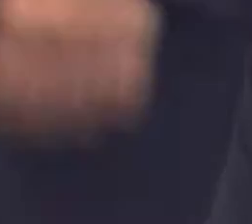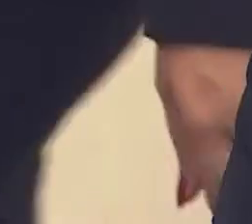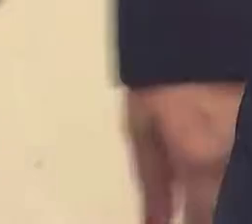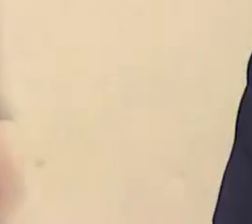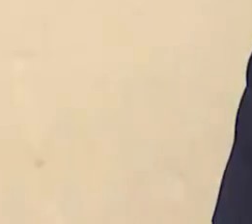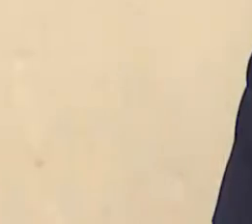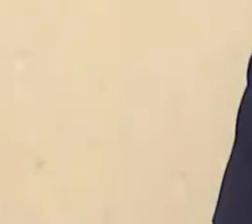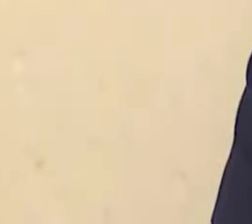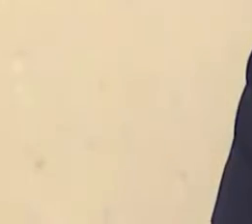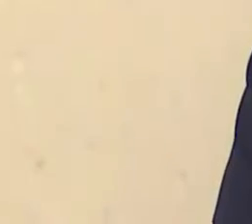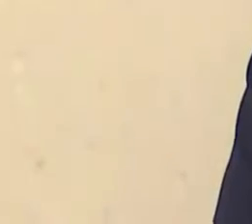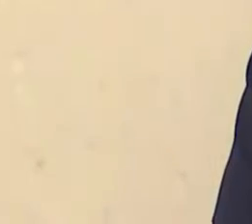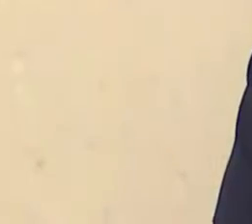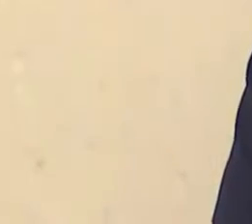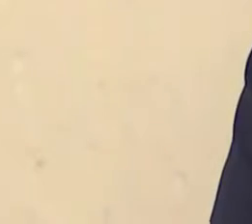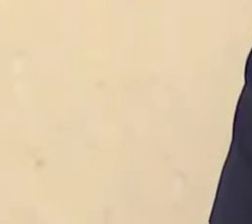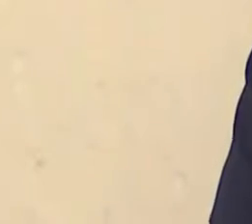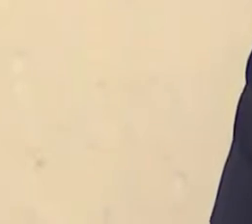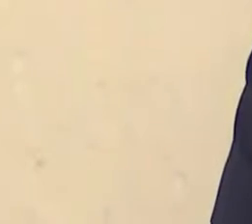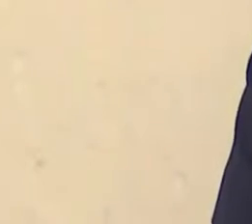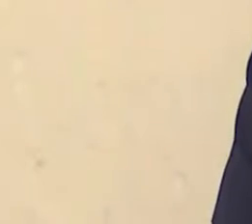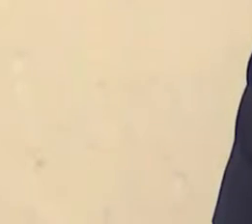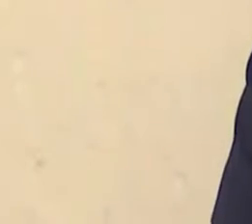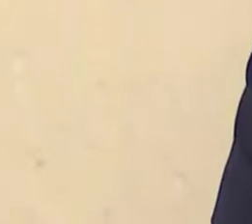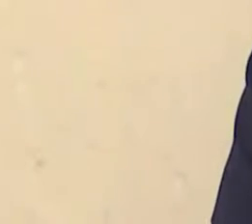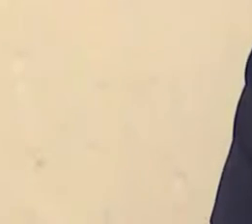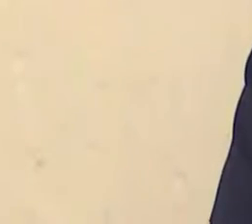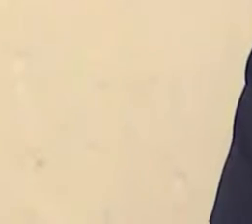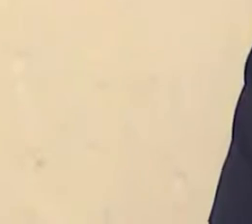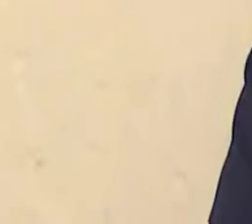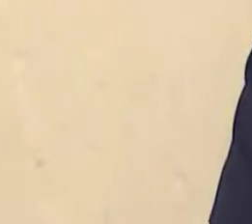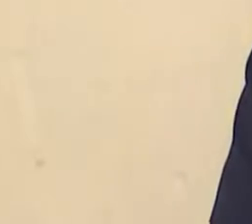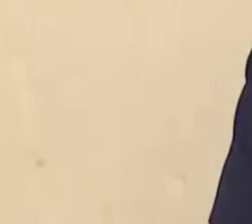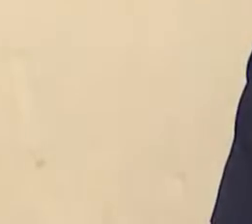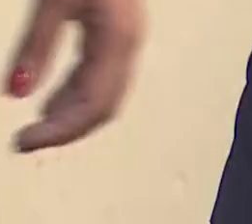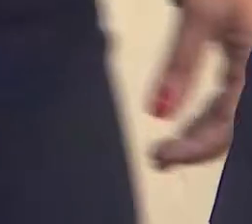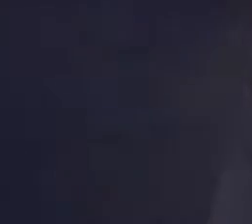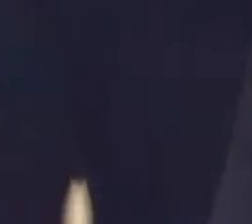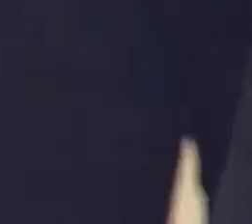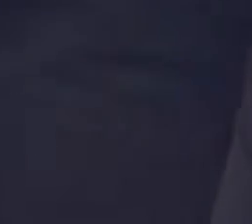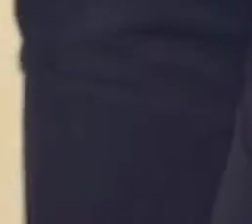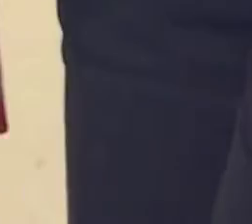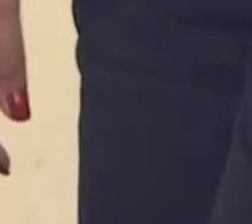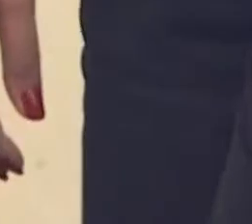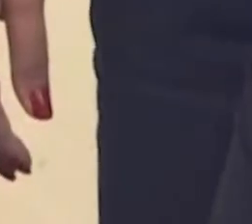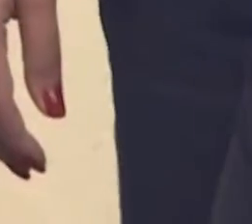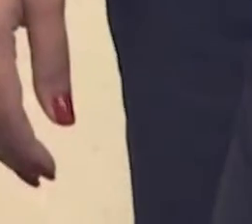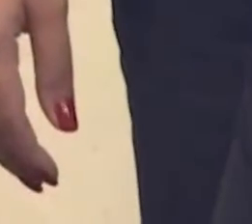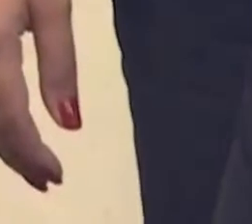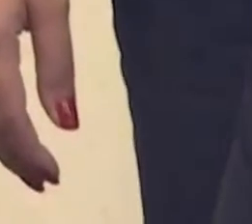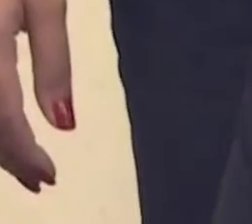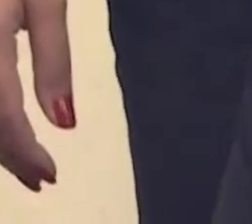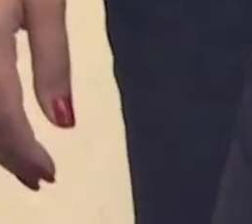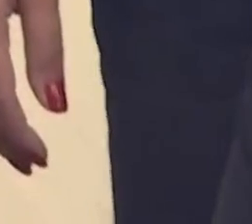Antônio Pompeu de Camargo, o chanceler do Círculo Monarco de Campinas.